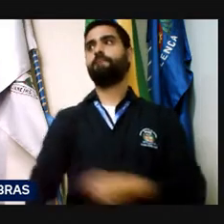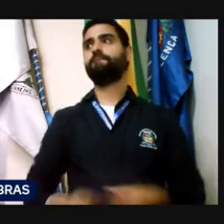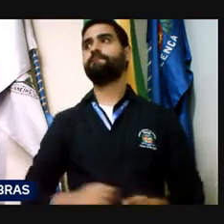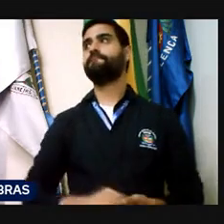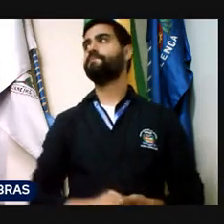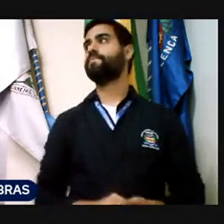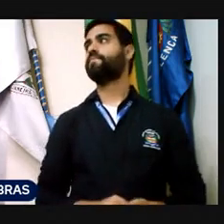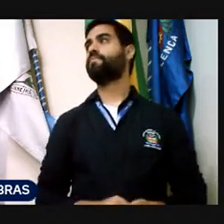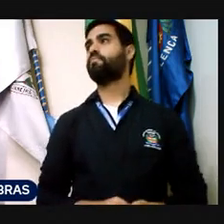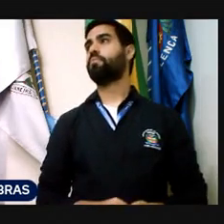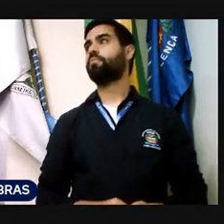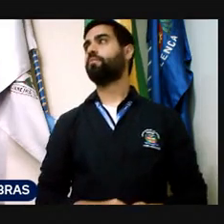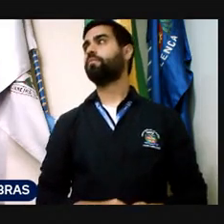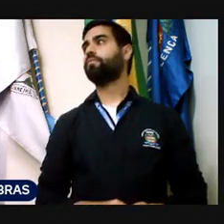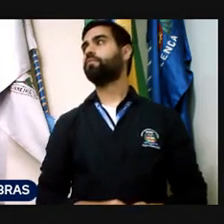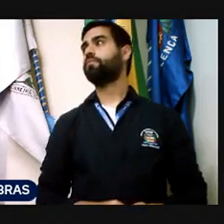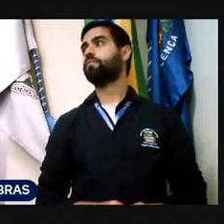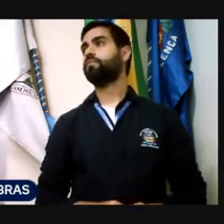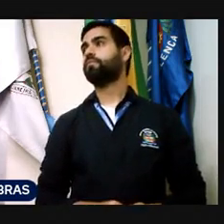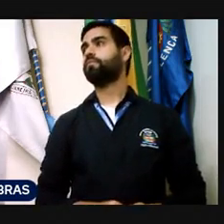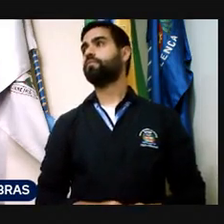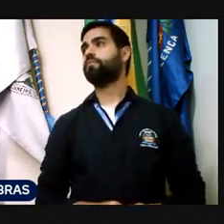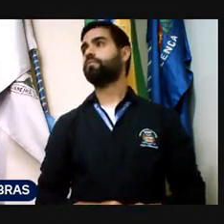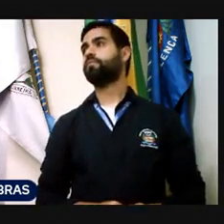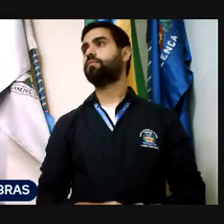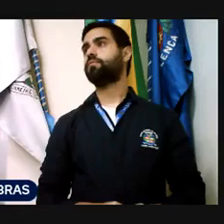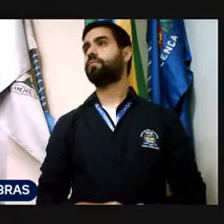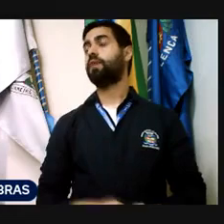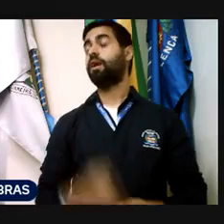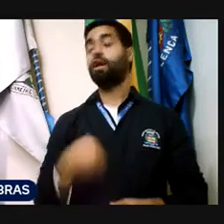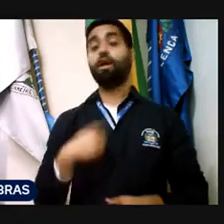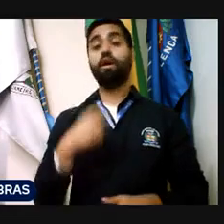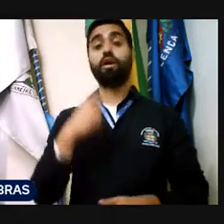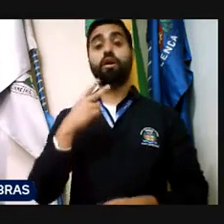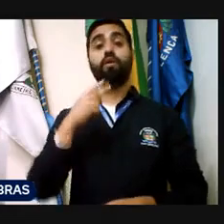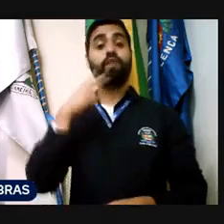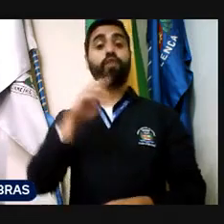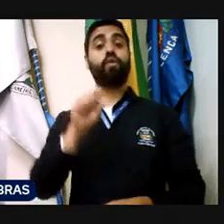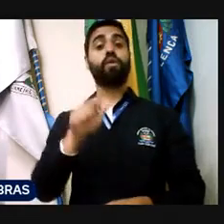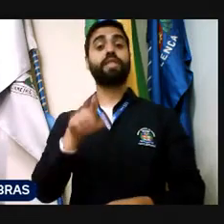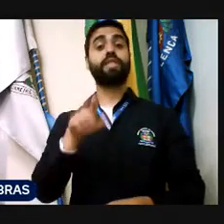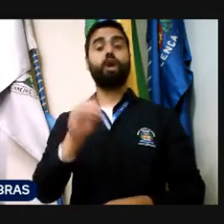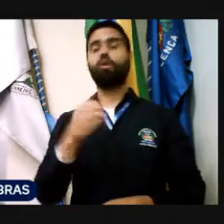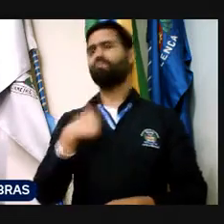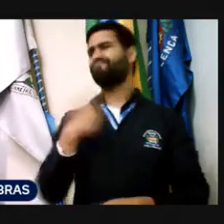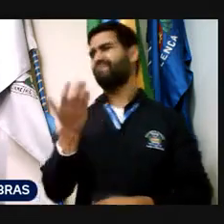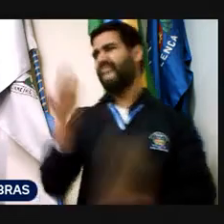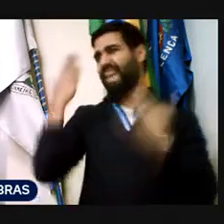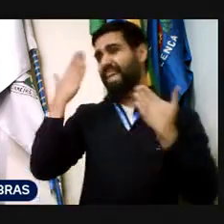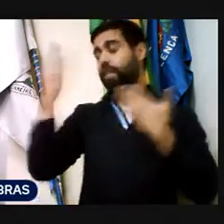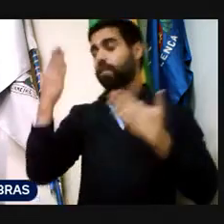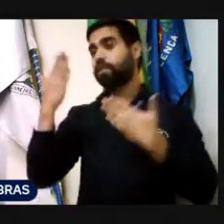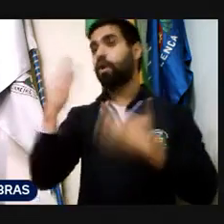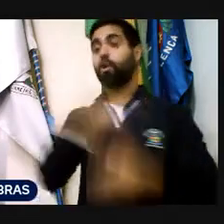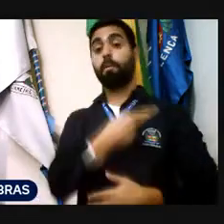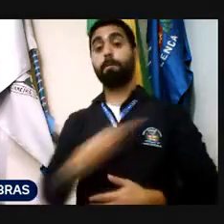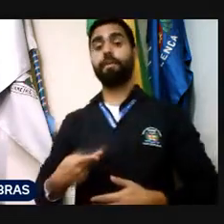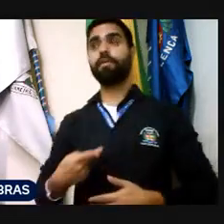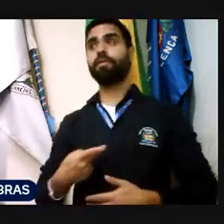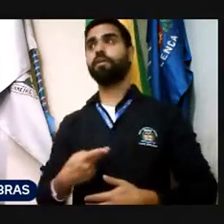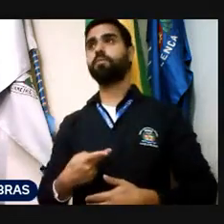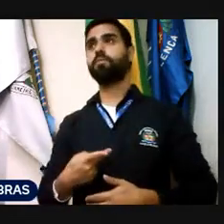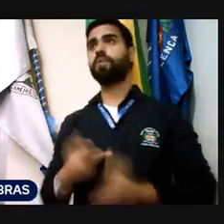pela ordem. Eu queria agradecer, Vossa Excelência, por estar aí